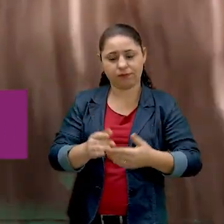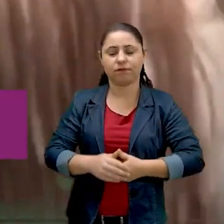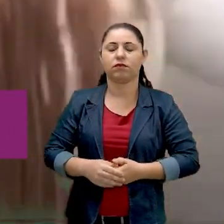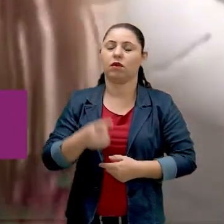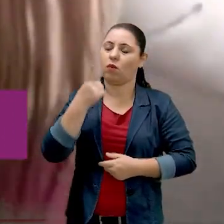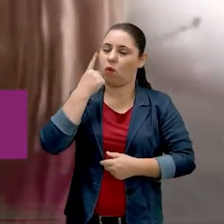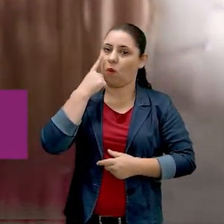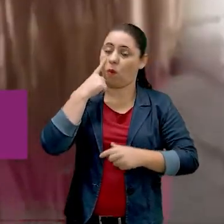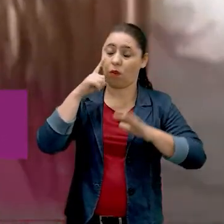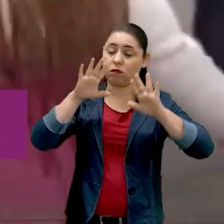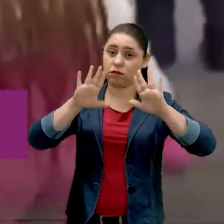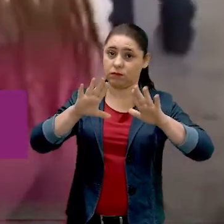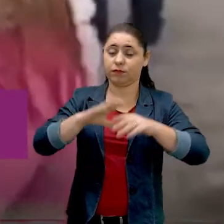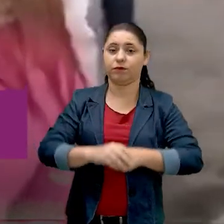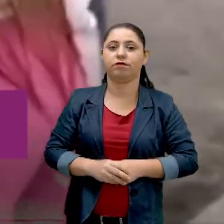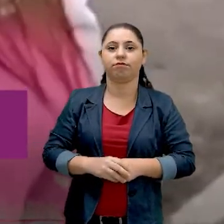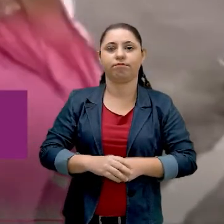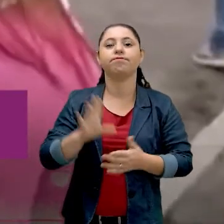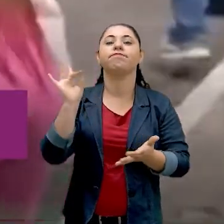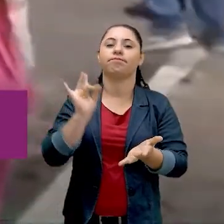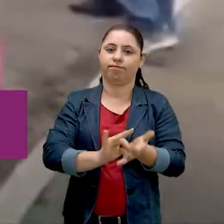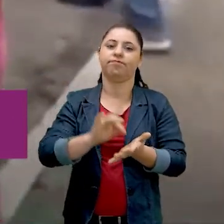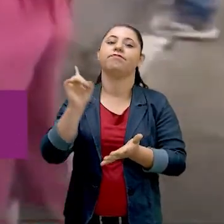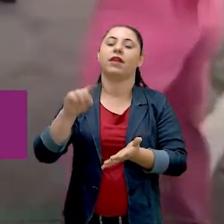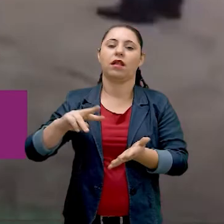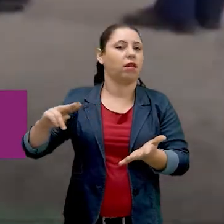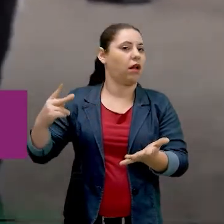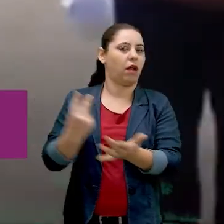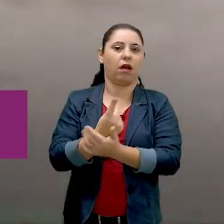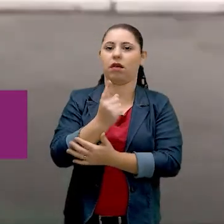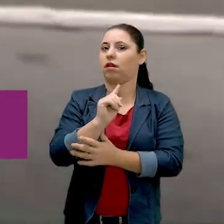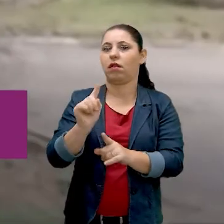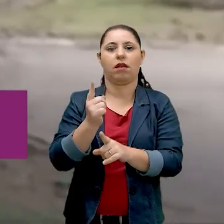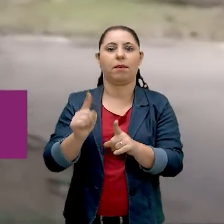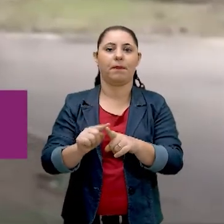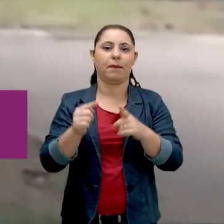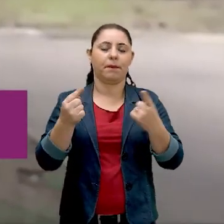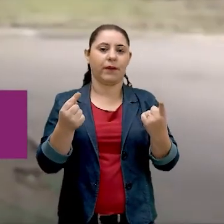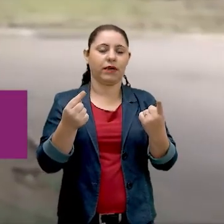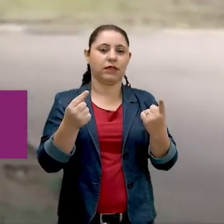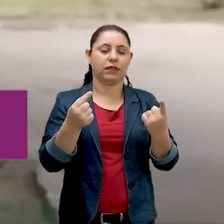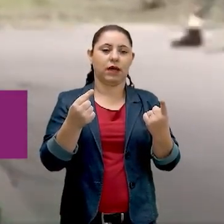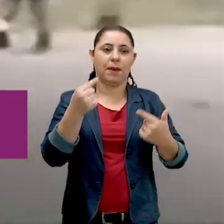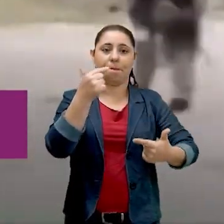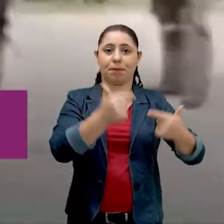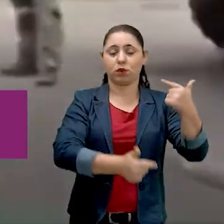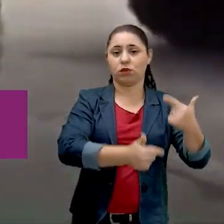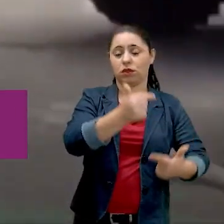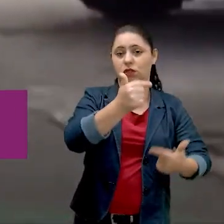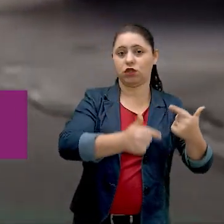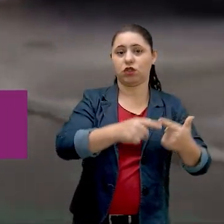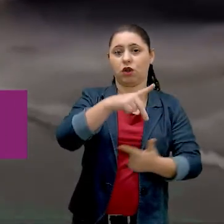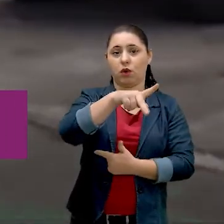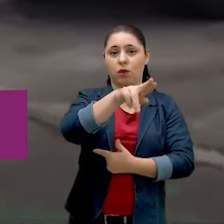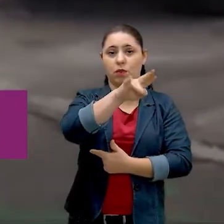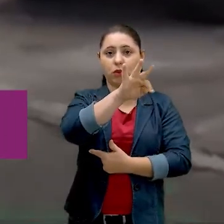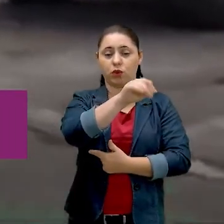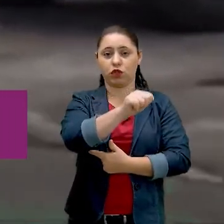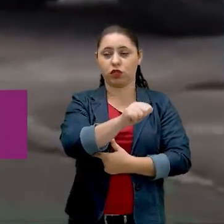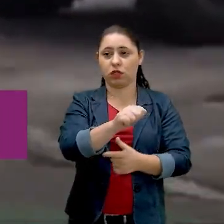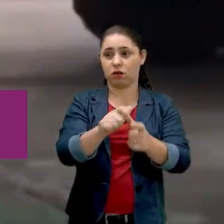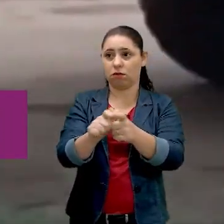Olha, de fato é. Ele não está errado, porém a política do Putin é outra, de conter essa expansão da União